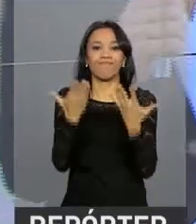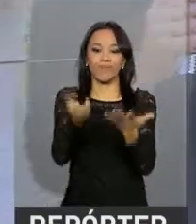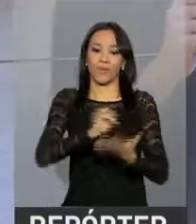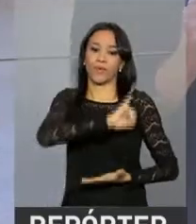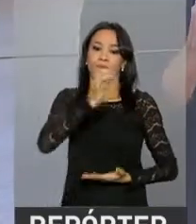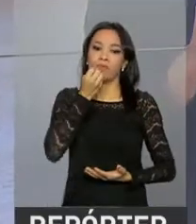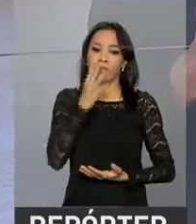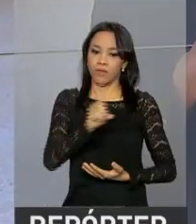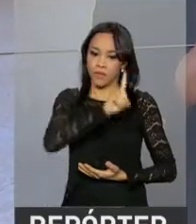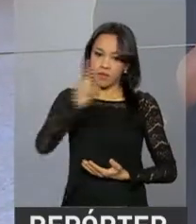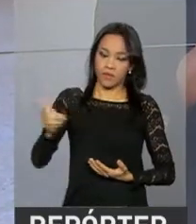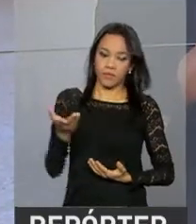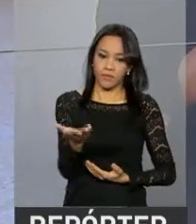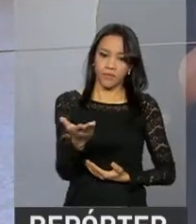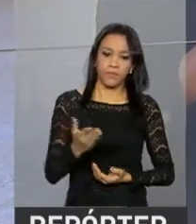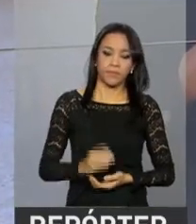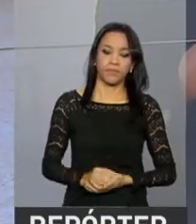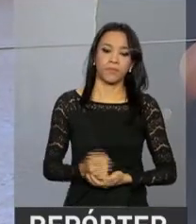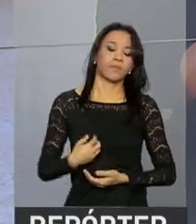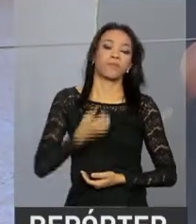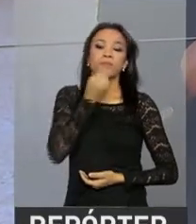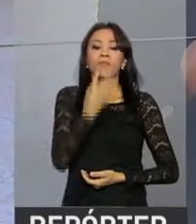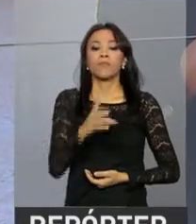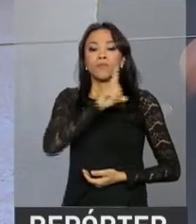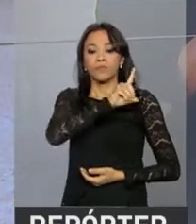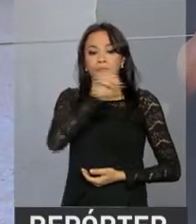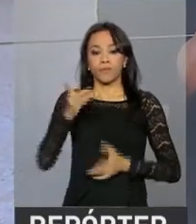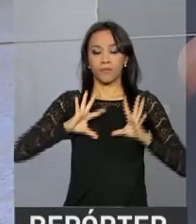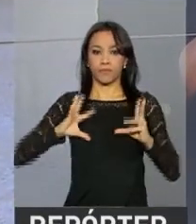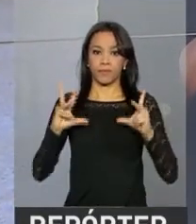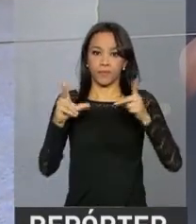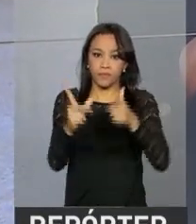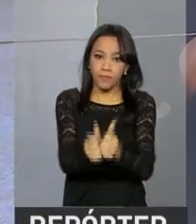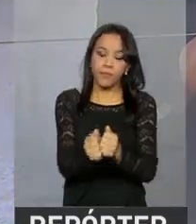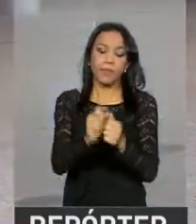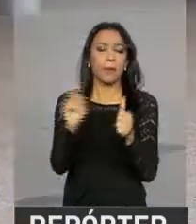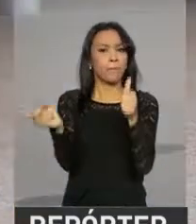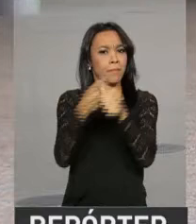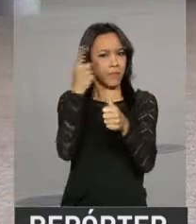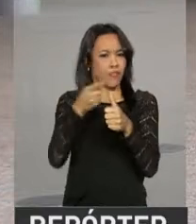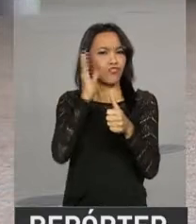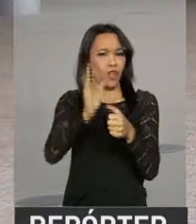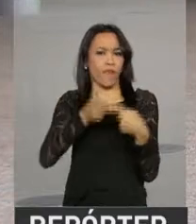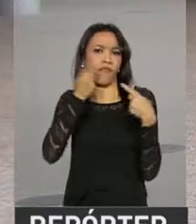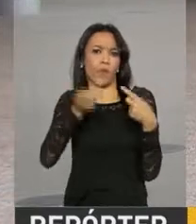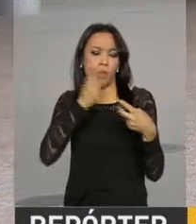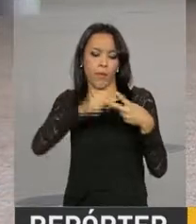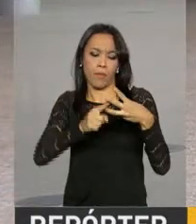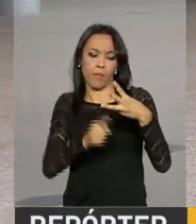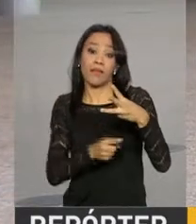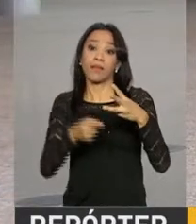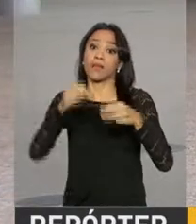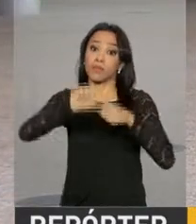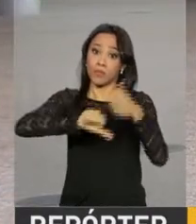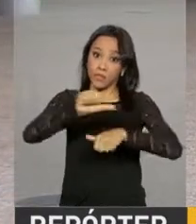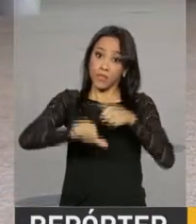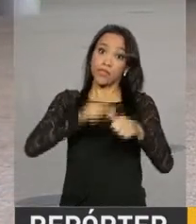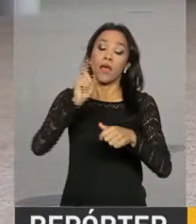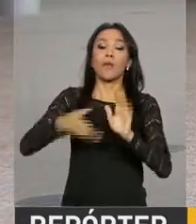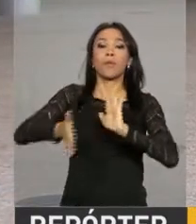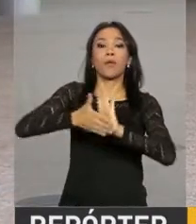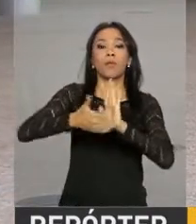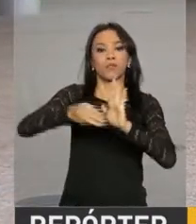Oi Paula bom dia bom dia Leandro Bom dia a todos a primeira dessas medidas que você mencionou é a proposta de emenda à